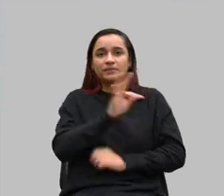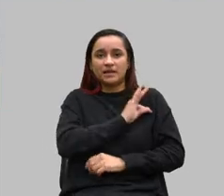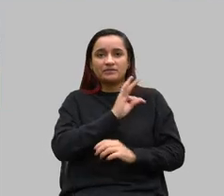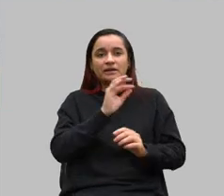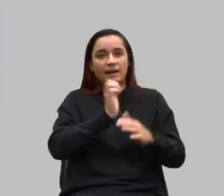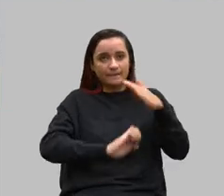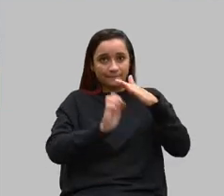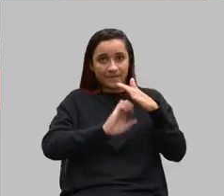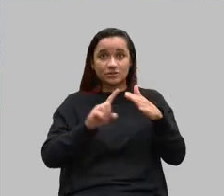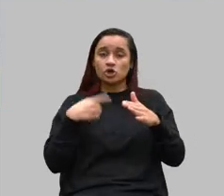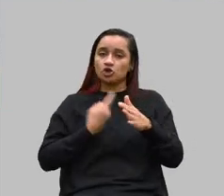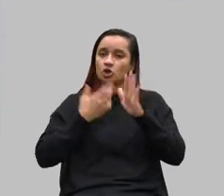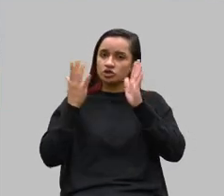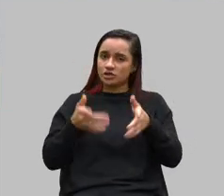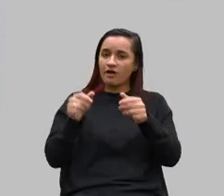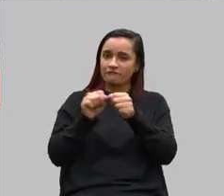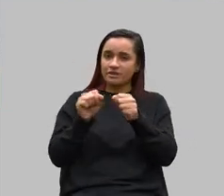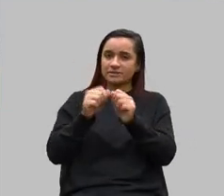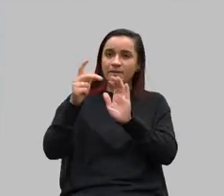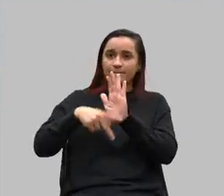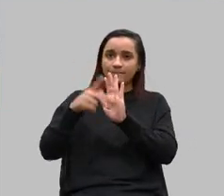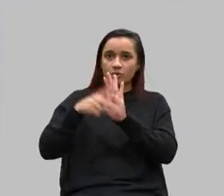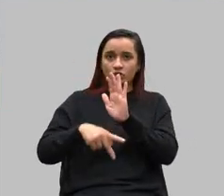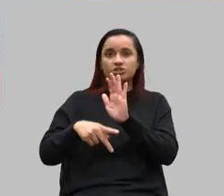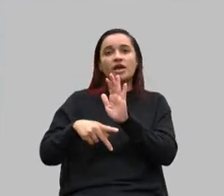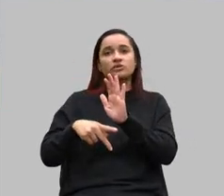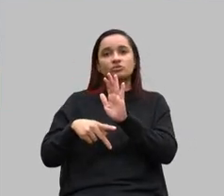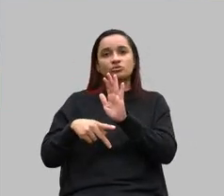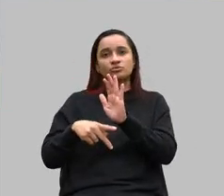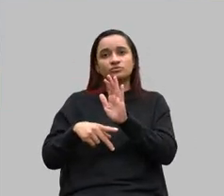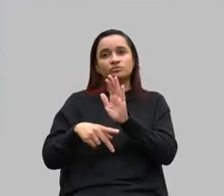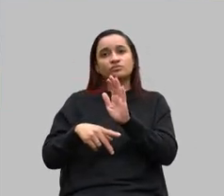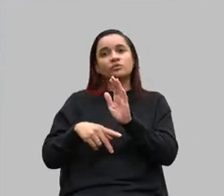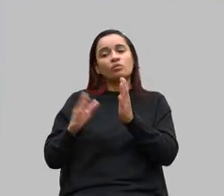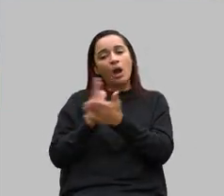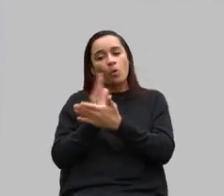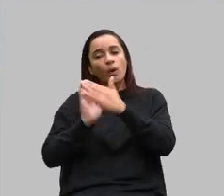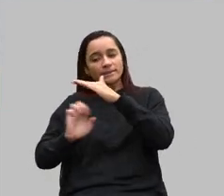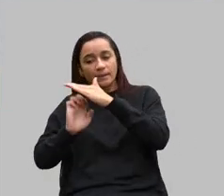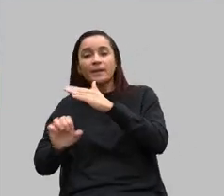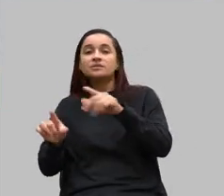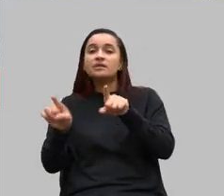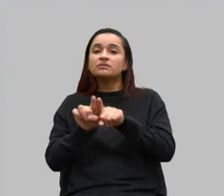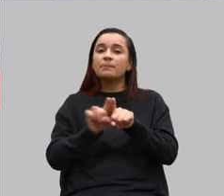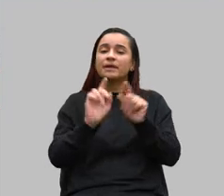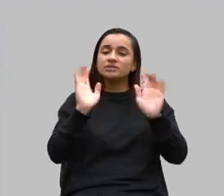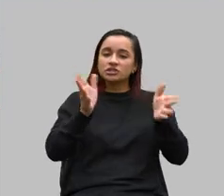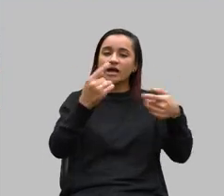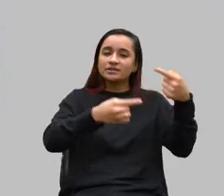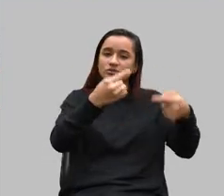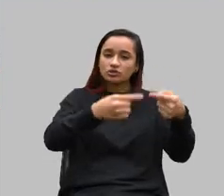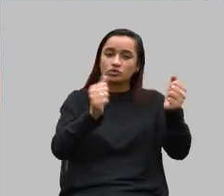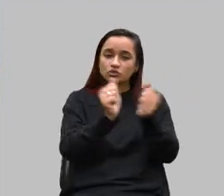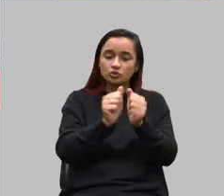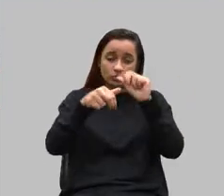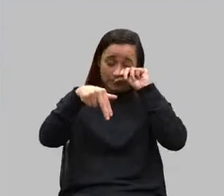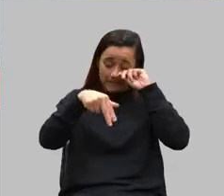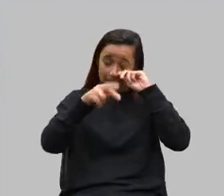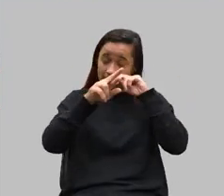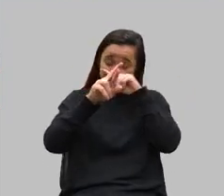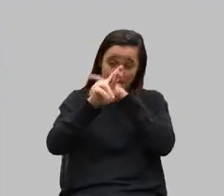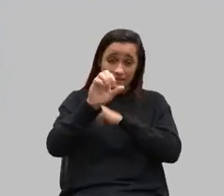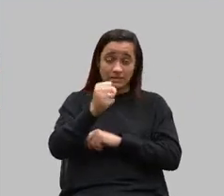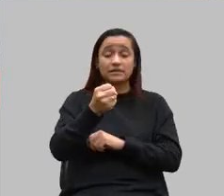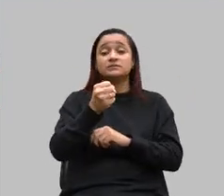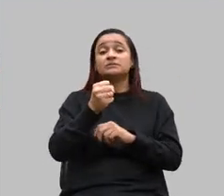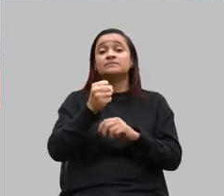projeto com a superv marline estamos discutindo com a MRS hidrogênio